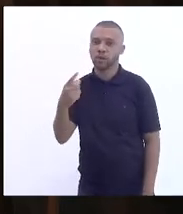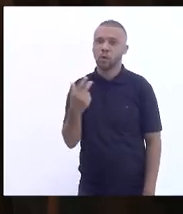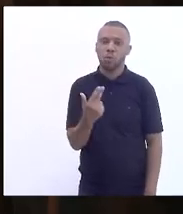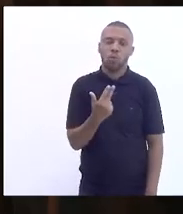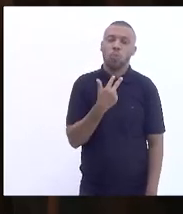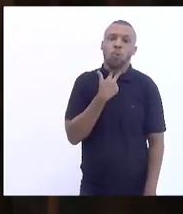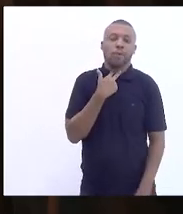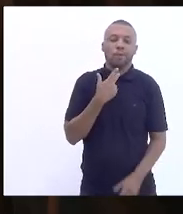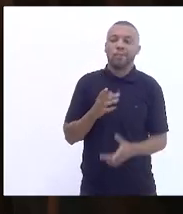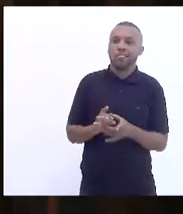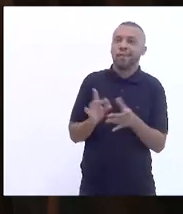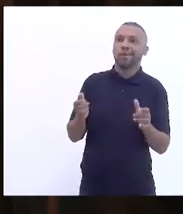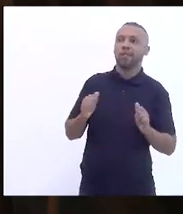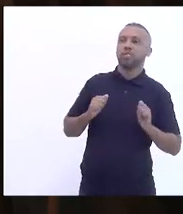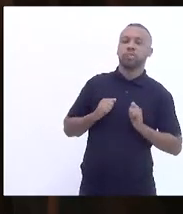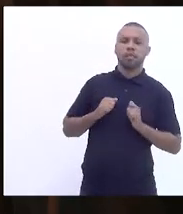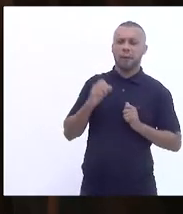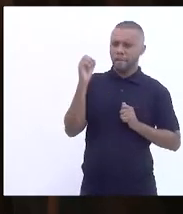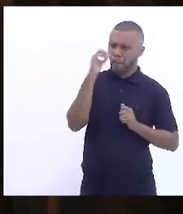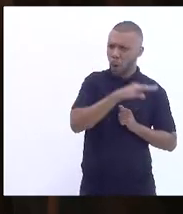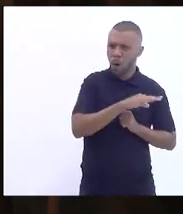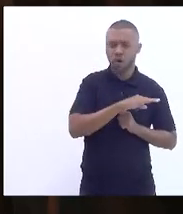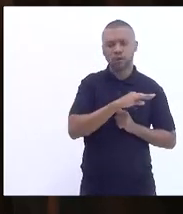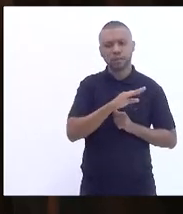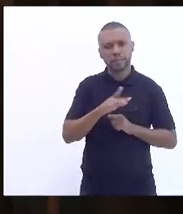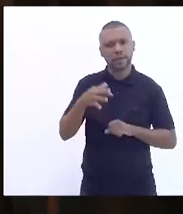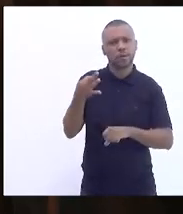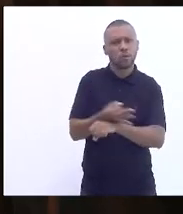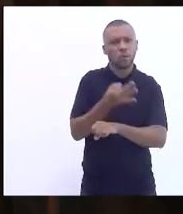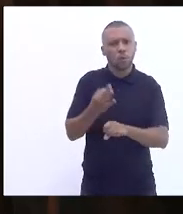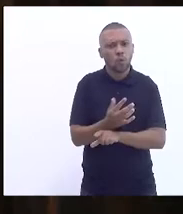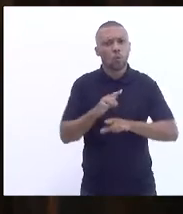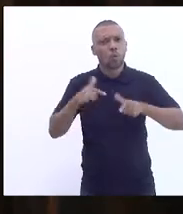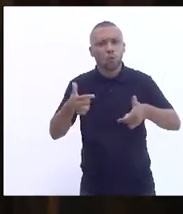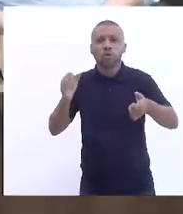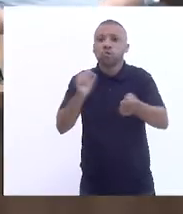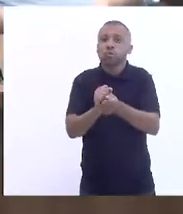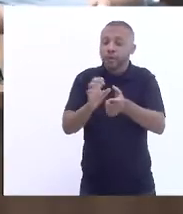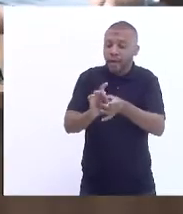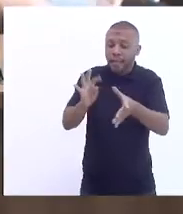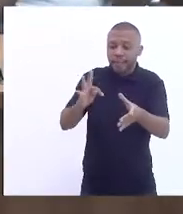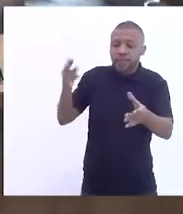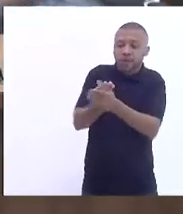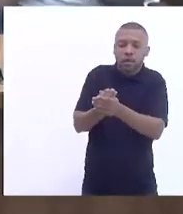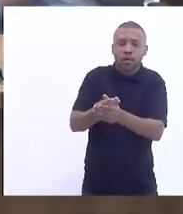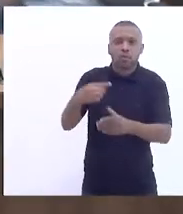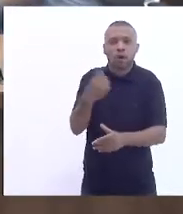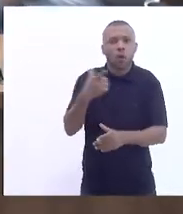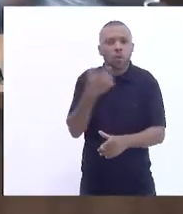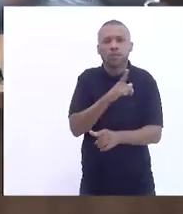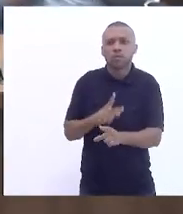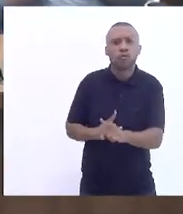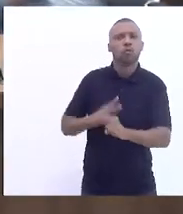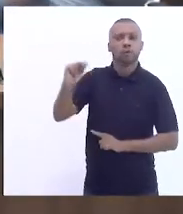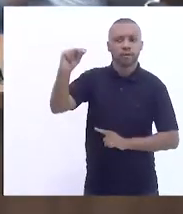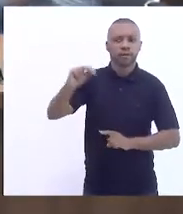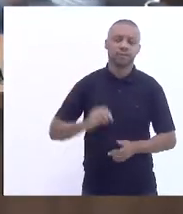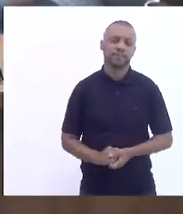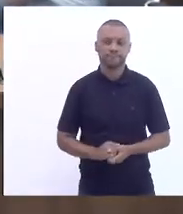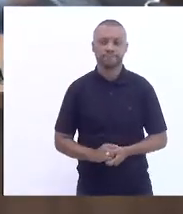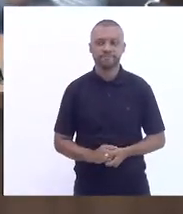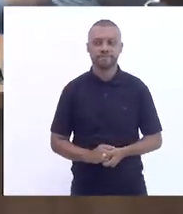vença sigamos na luta na resistência viva a democracia Venceremos E aí